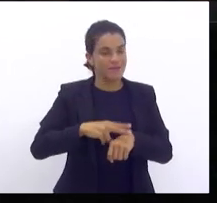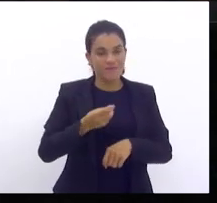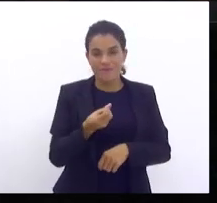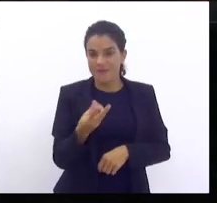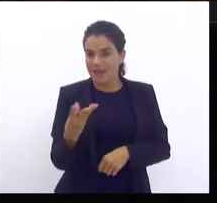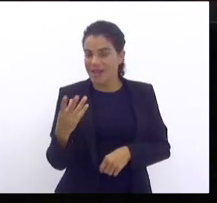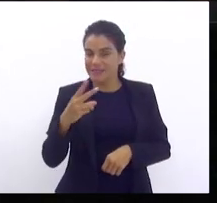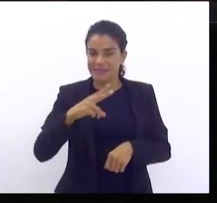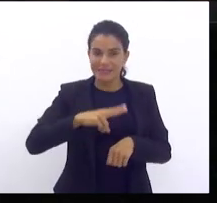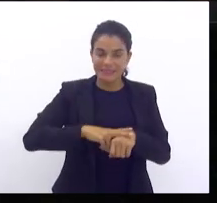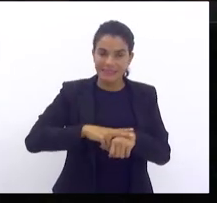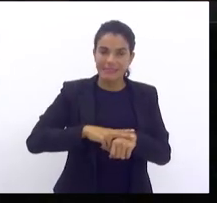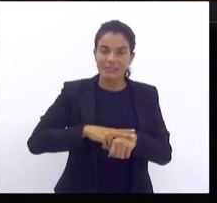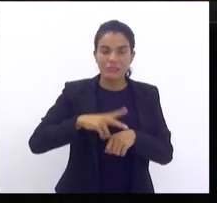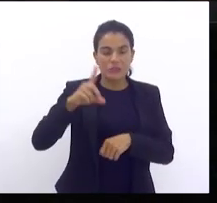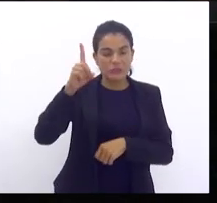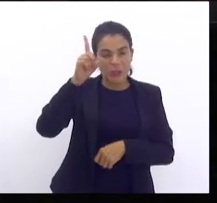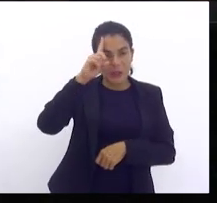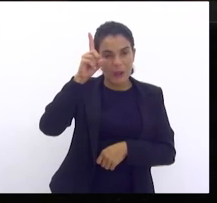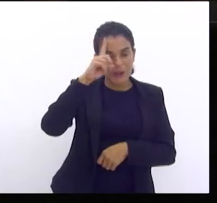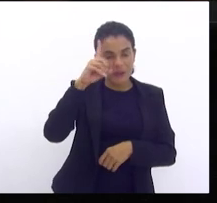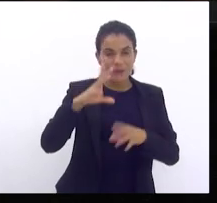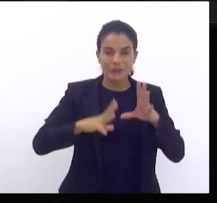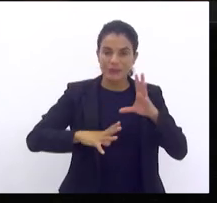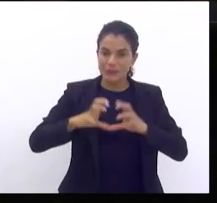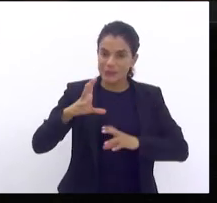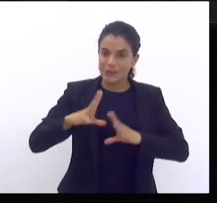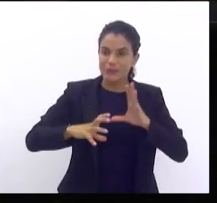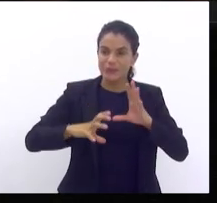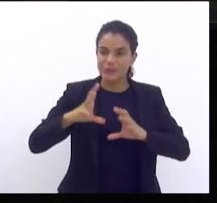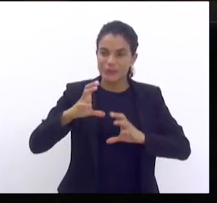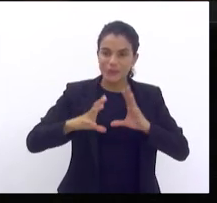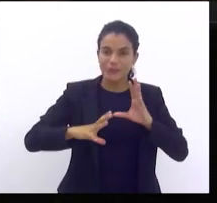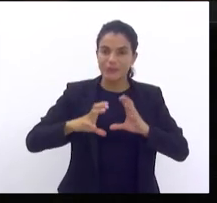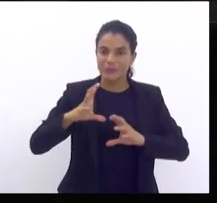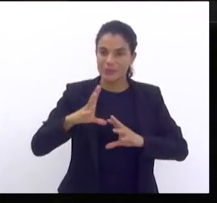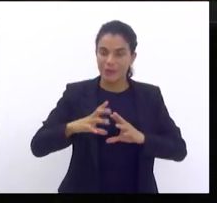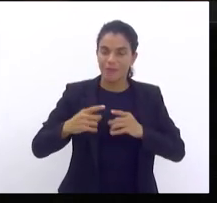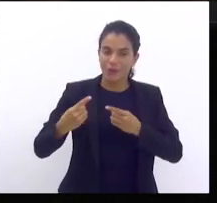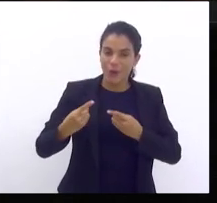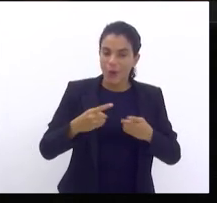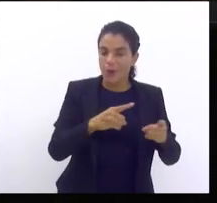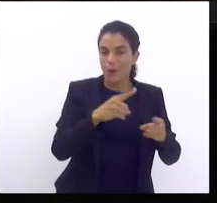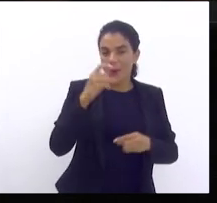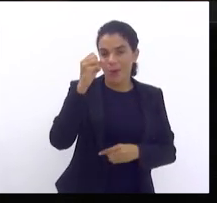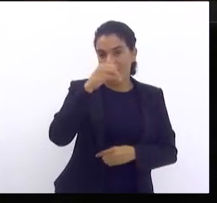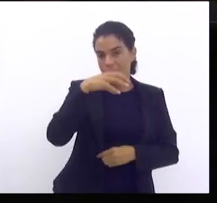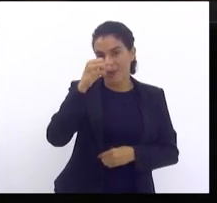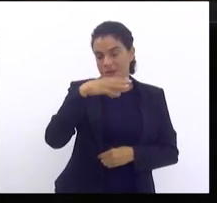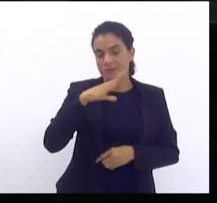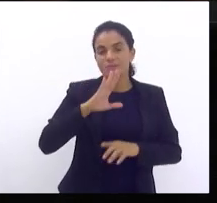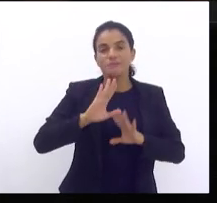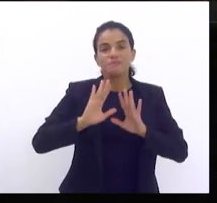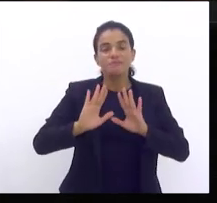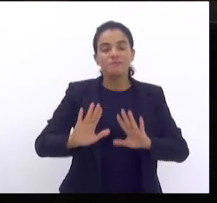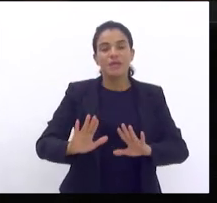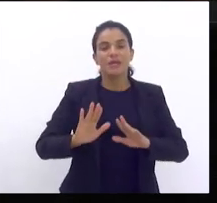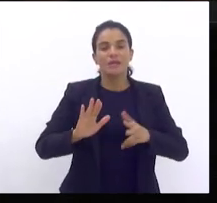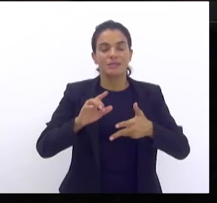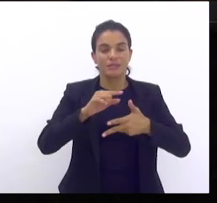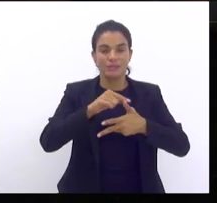se briga cotidianamente contra esses abusos mas os poderes